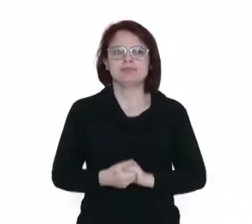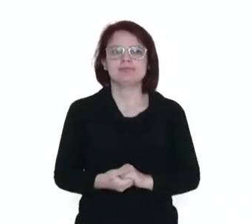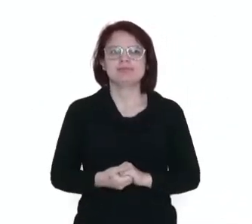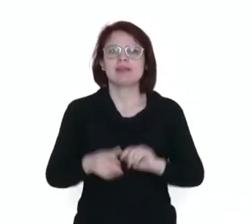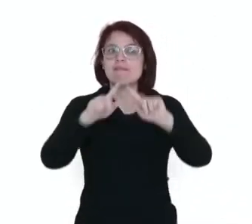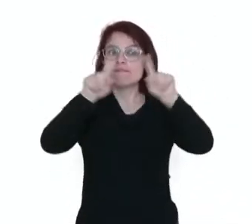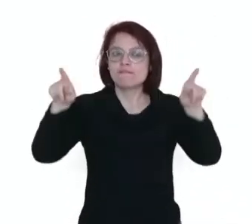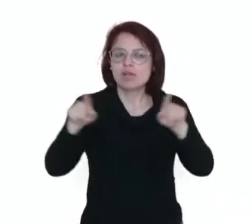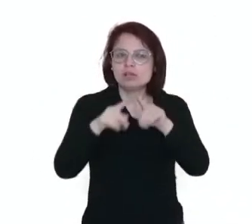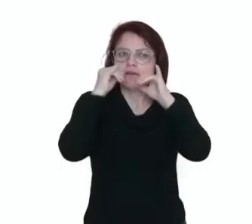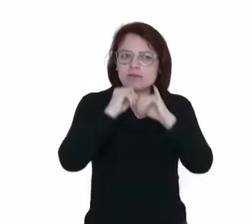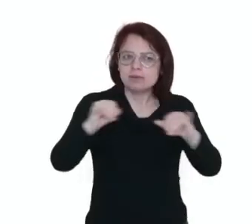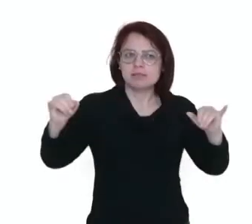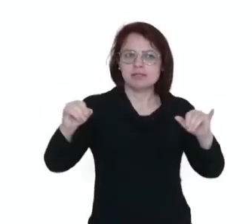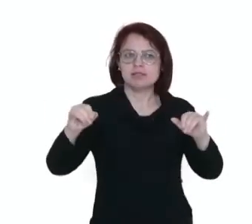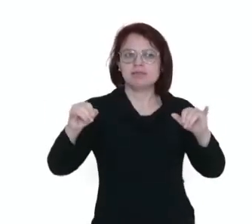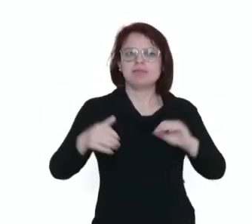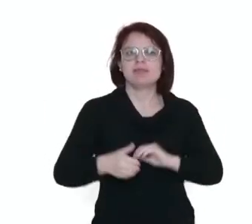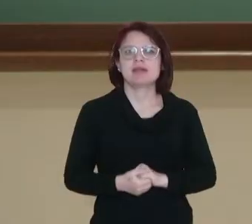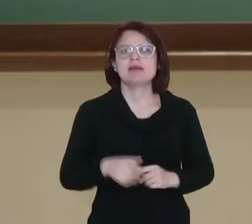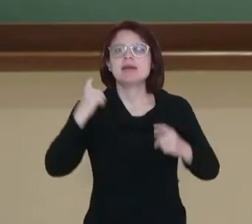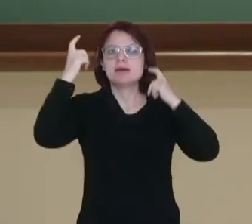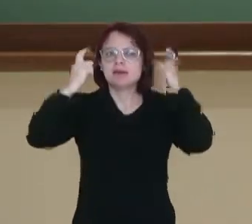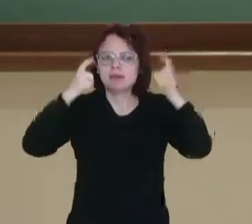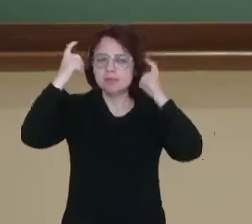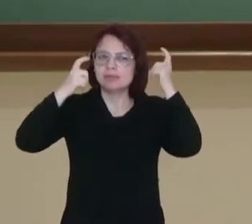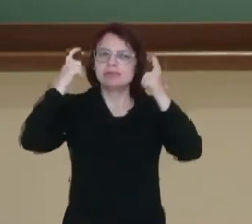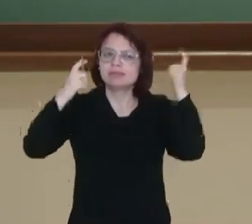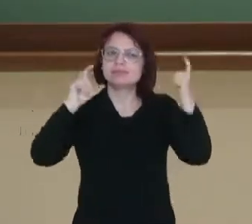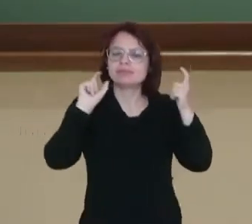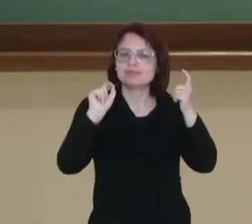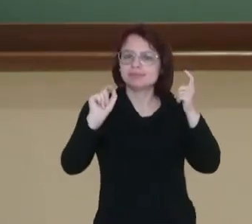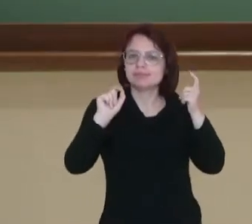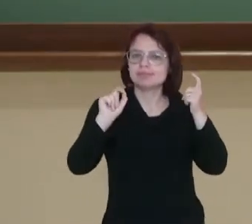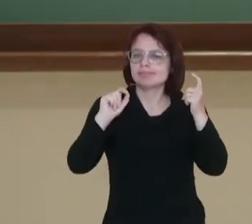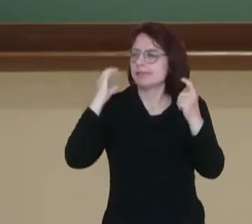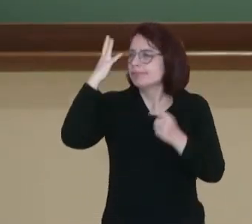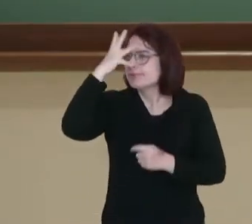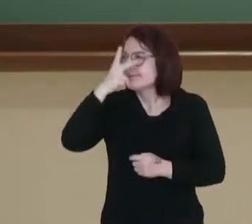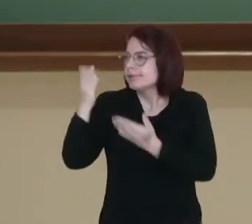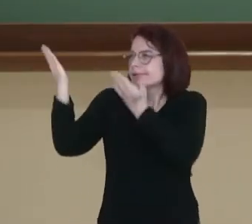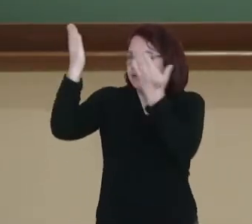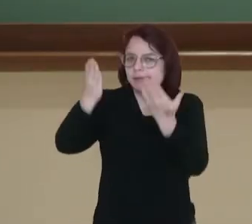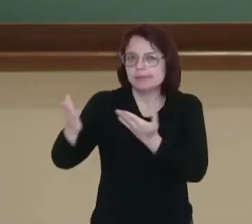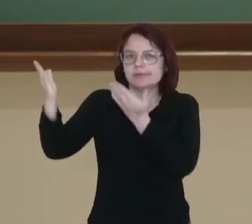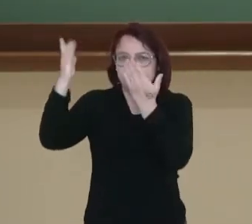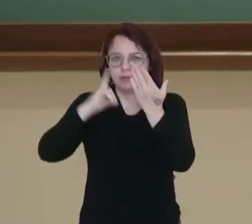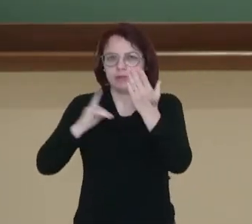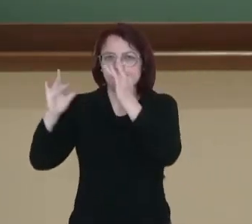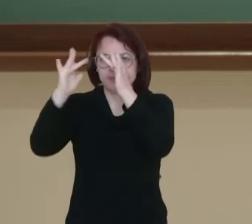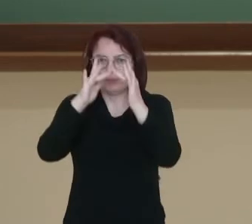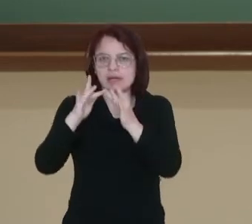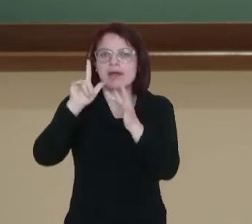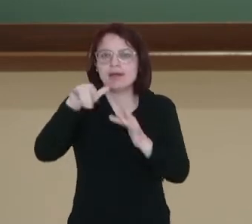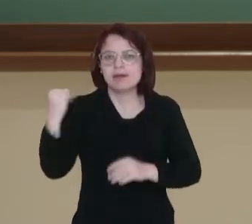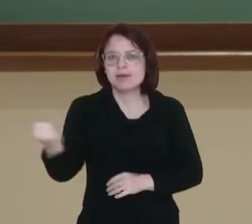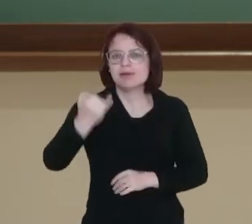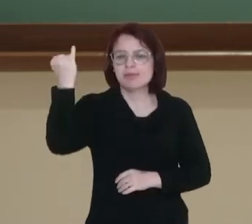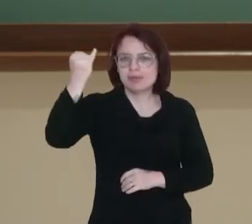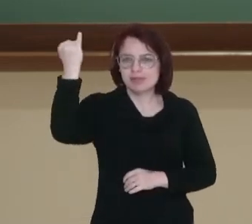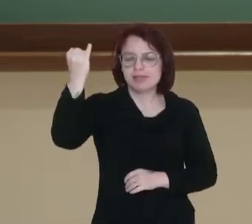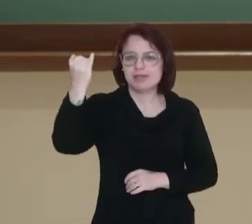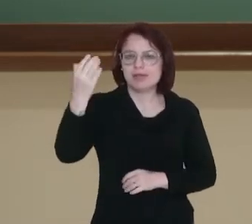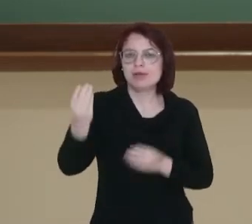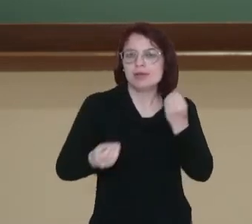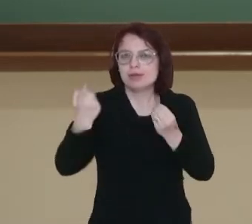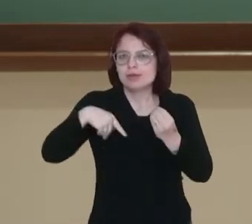informativa apelativa e a preocupação com a estética, né? Então, o que é importante de ser observado? Como que isso vai